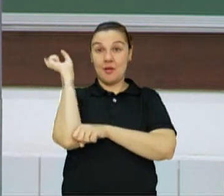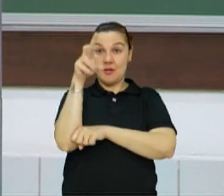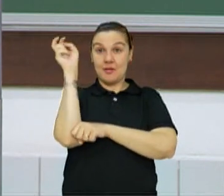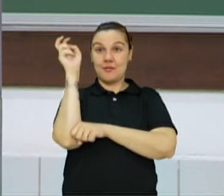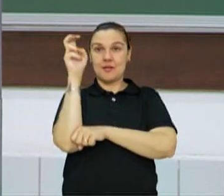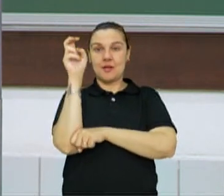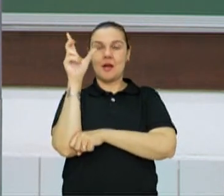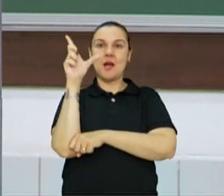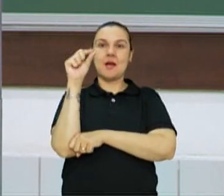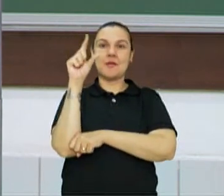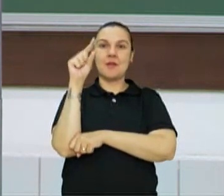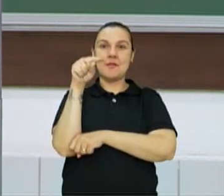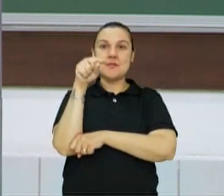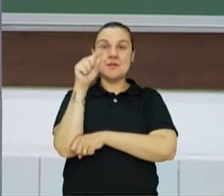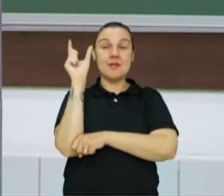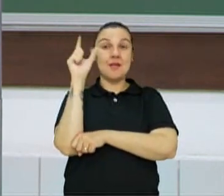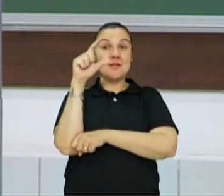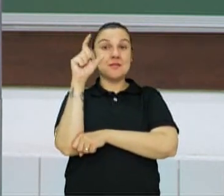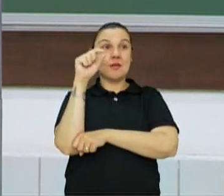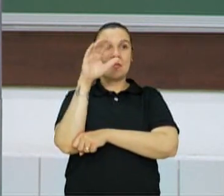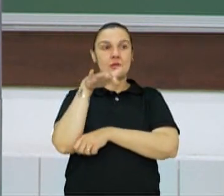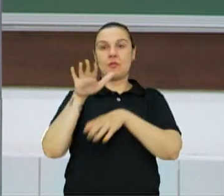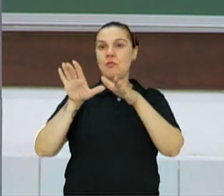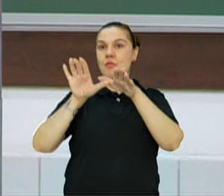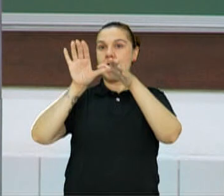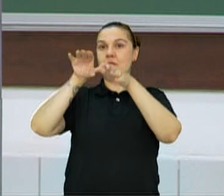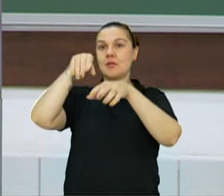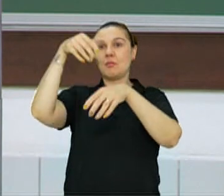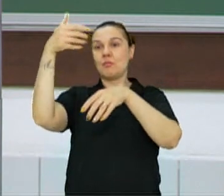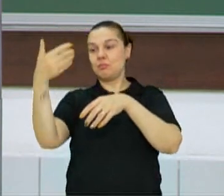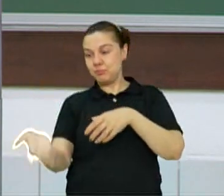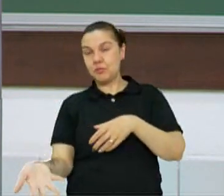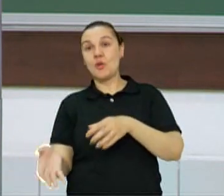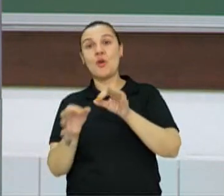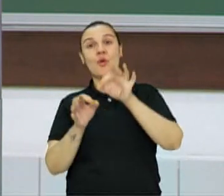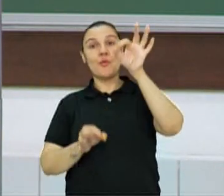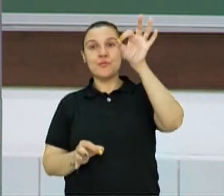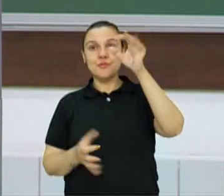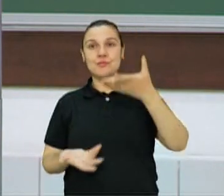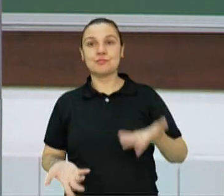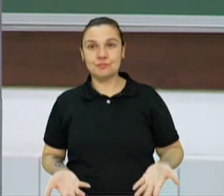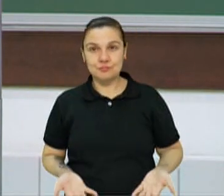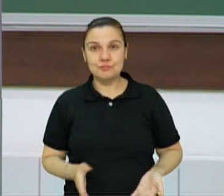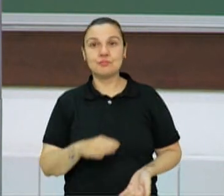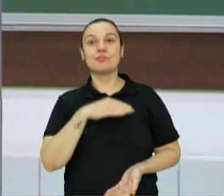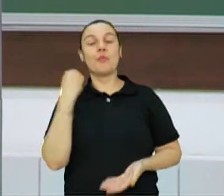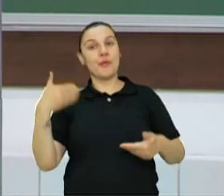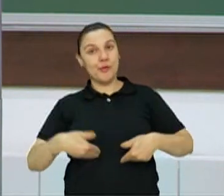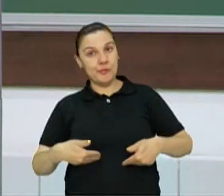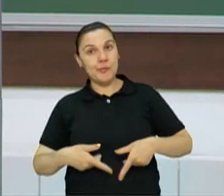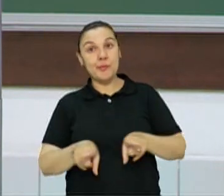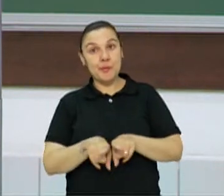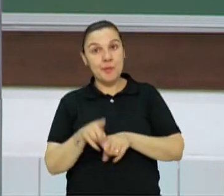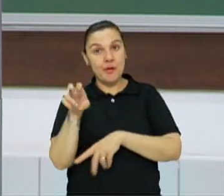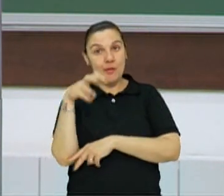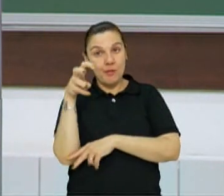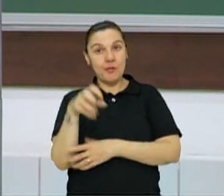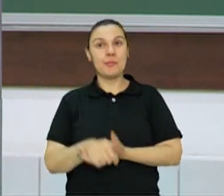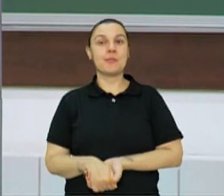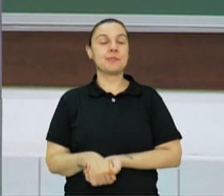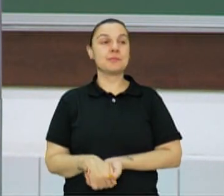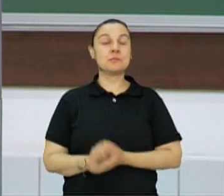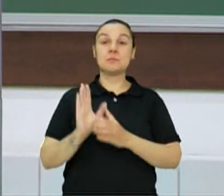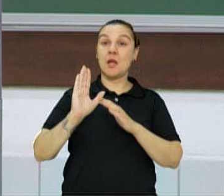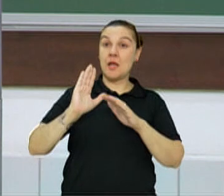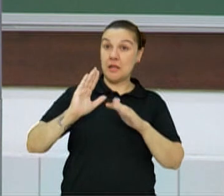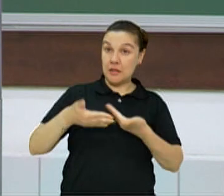envenenavam as aves, e essas aves saíam dali envenenadas e iam morrer muito longe. E elas acabavam não se alimentando. Então elas